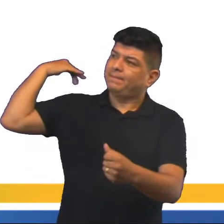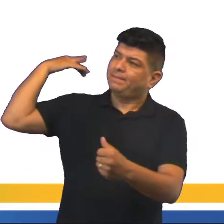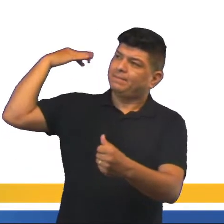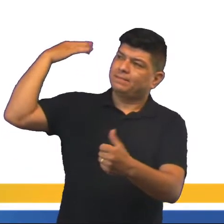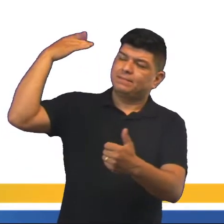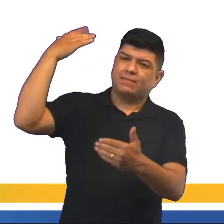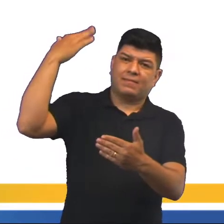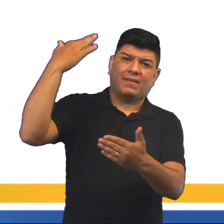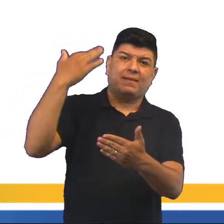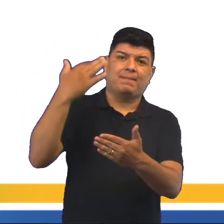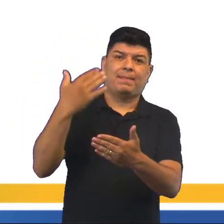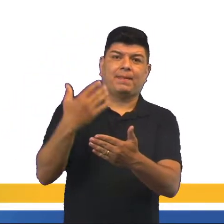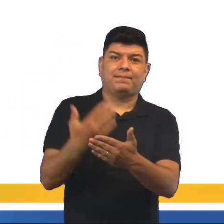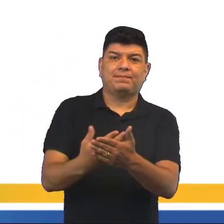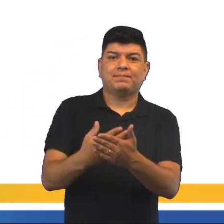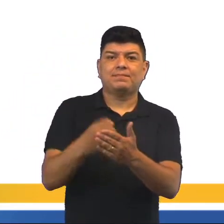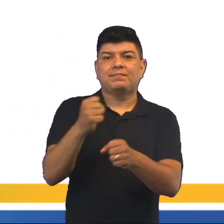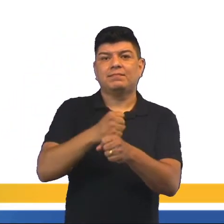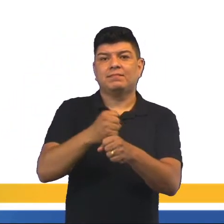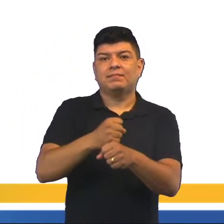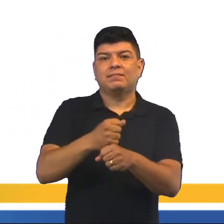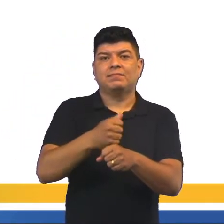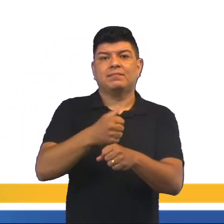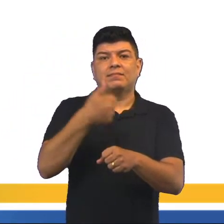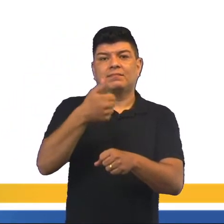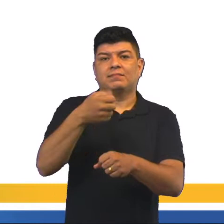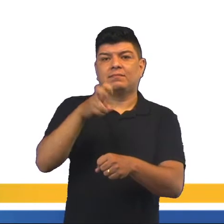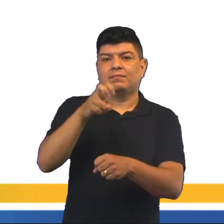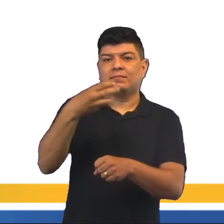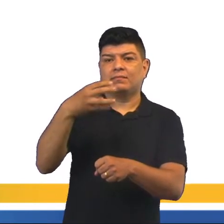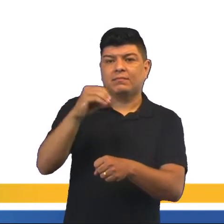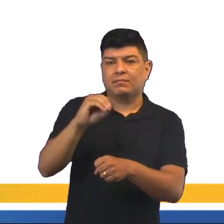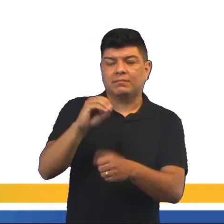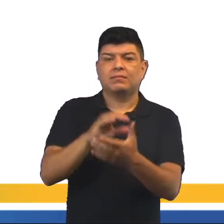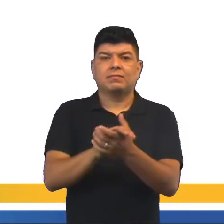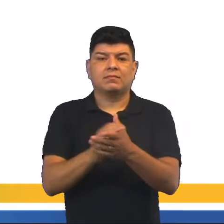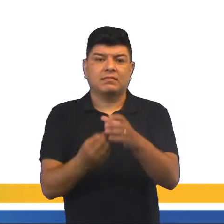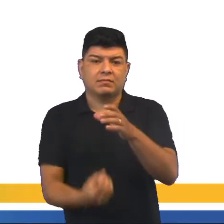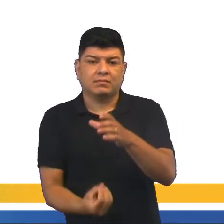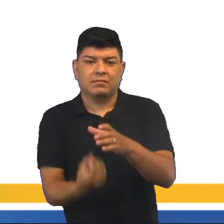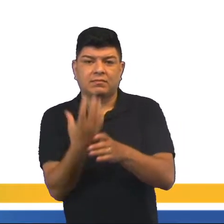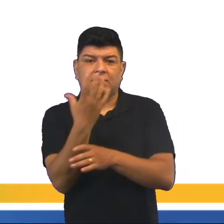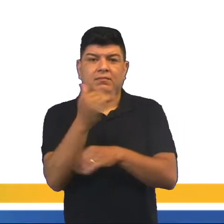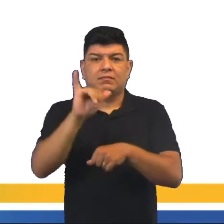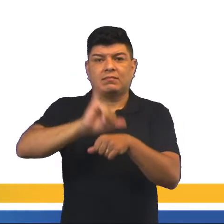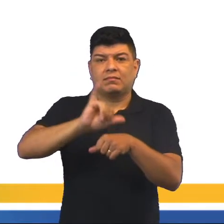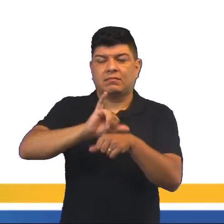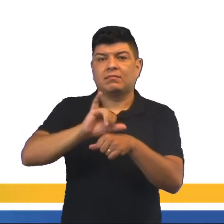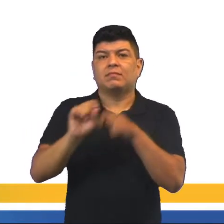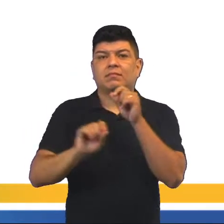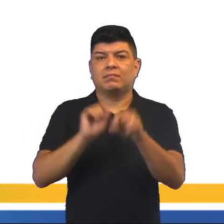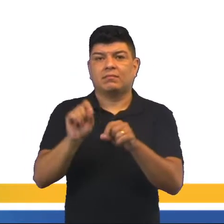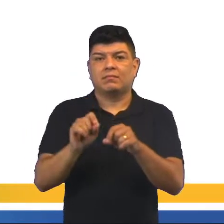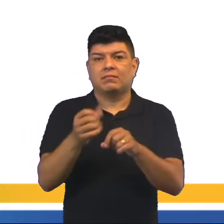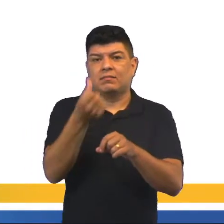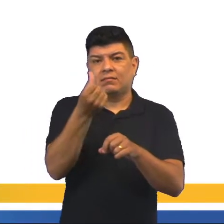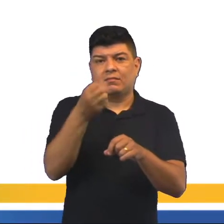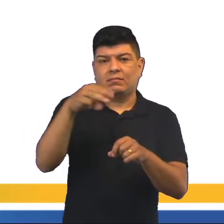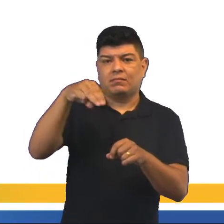poceiros, os pequenos agricultores, né? Quais seriam esses problemas que eles vêm sofrendo ao longo dos anos, esperando aí a